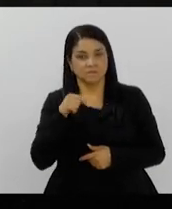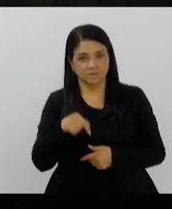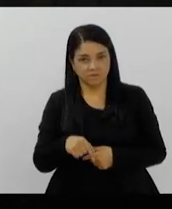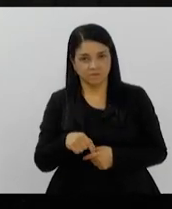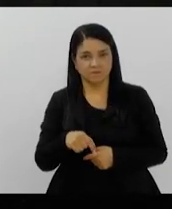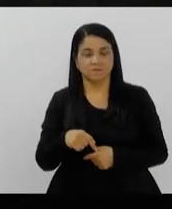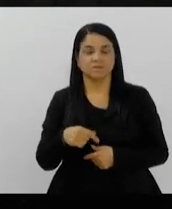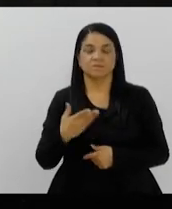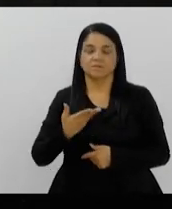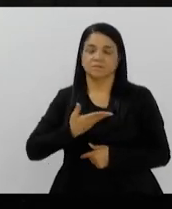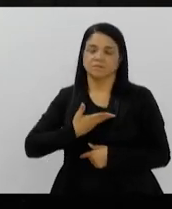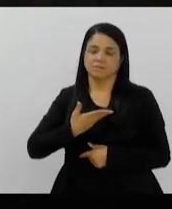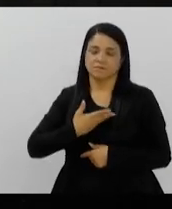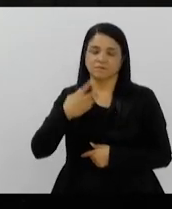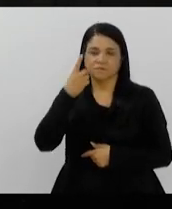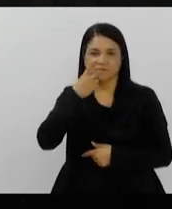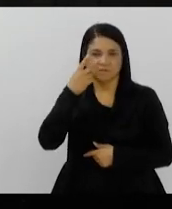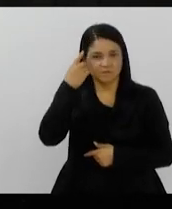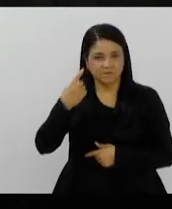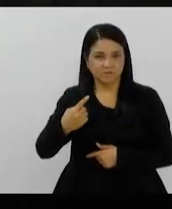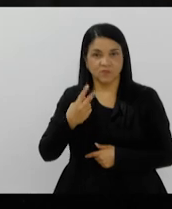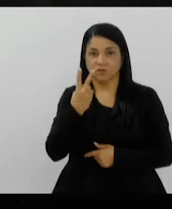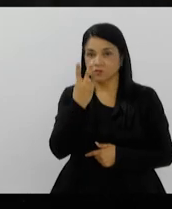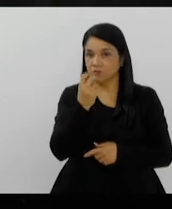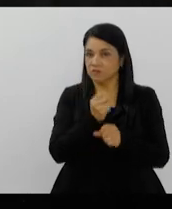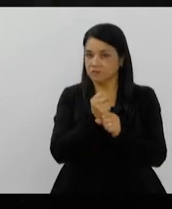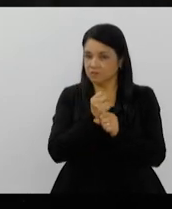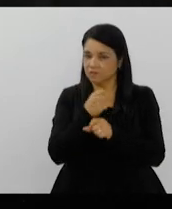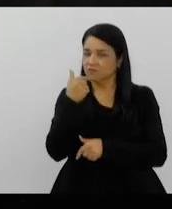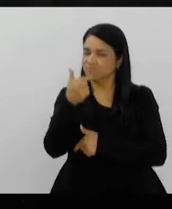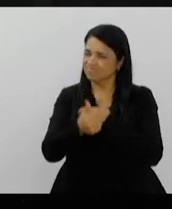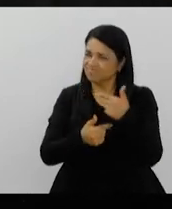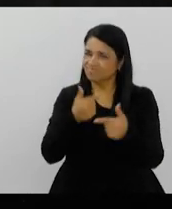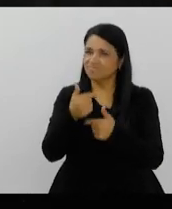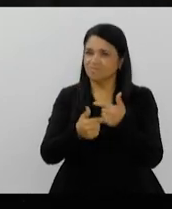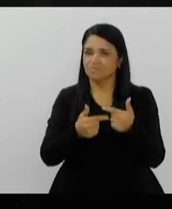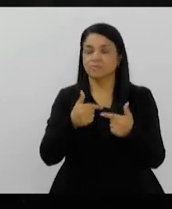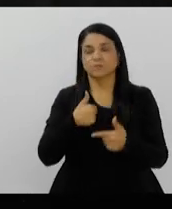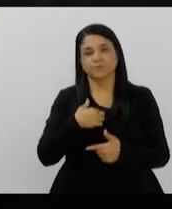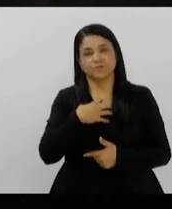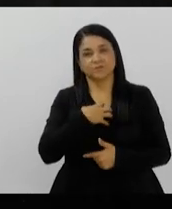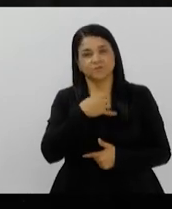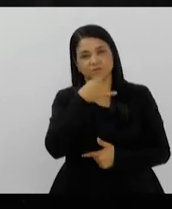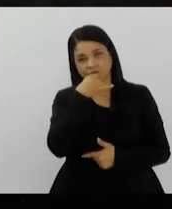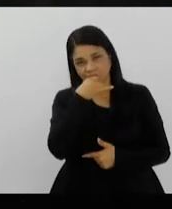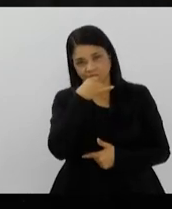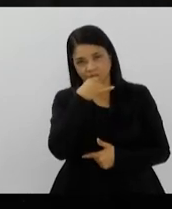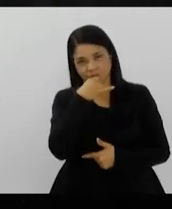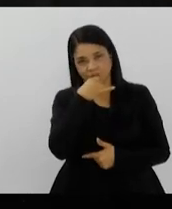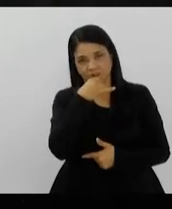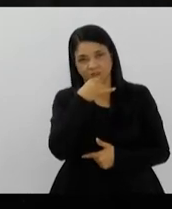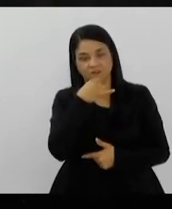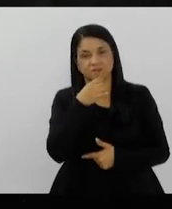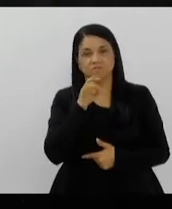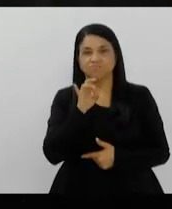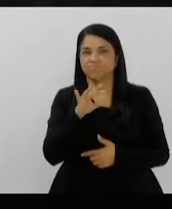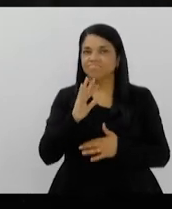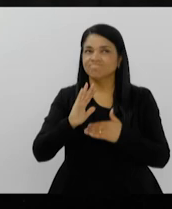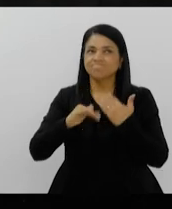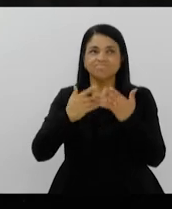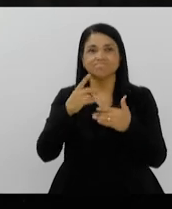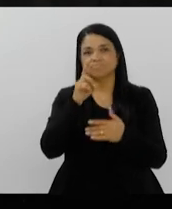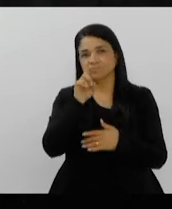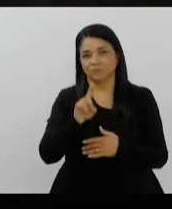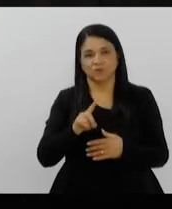companheira deputada, 2 anos de muito enfrentamento. Eu fico triste que não são enfrentamentos para a gente poder avançar nos direitos